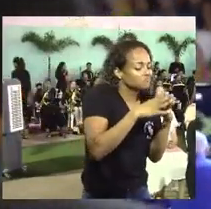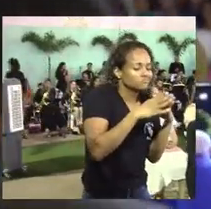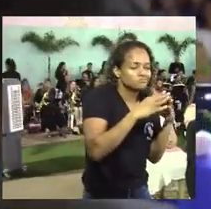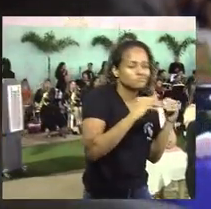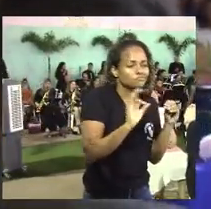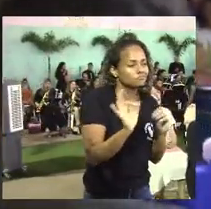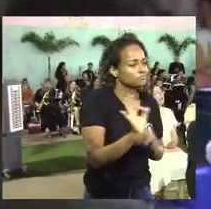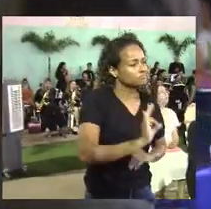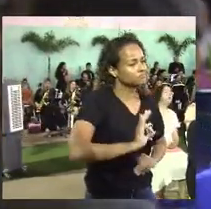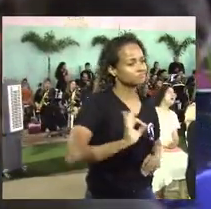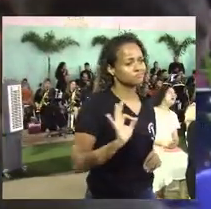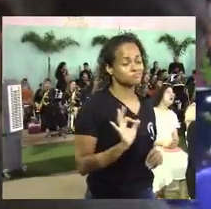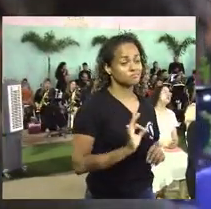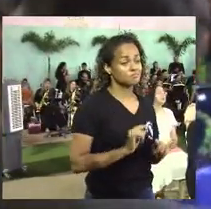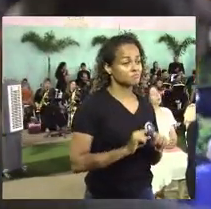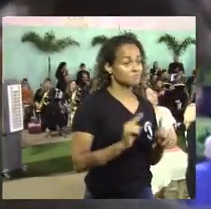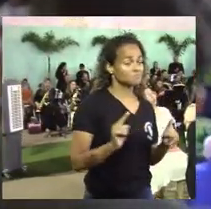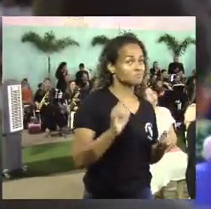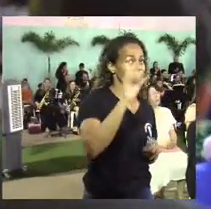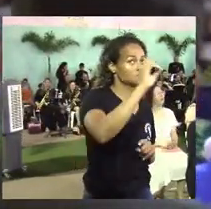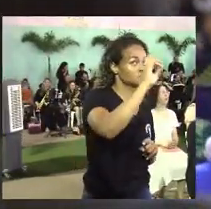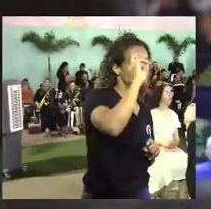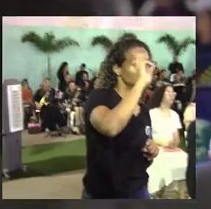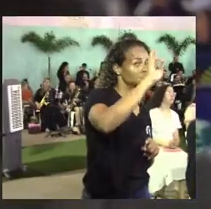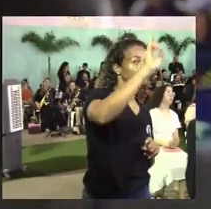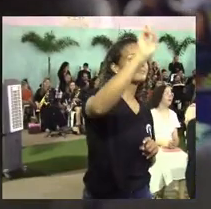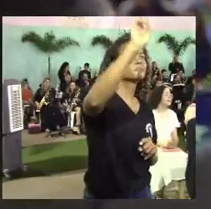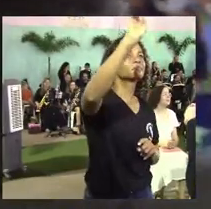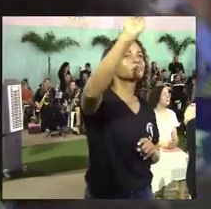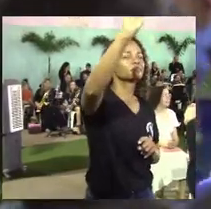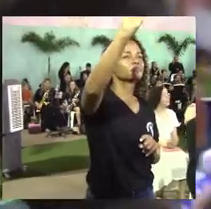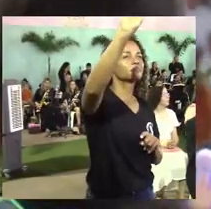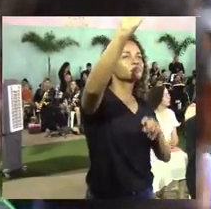as solução Eu Senhor